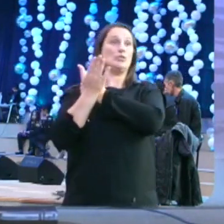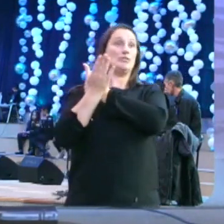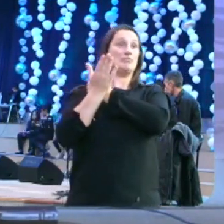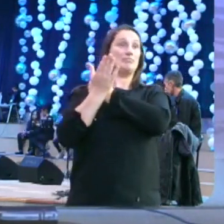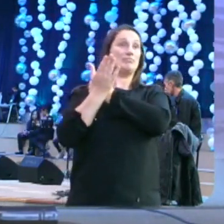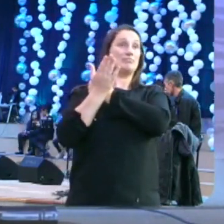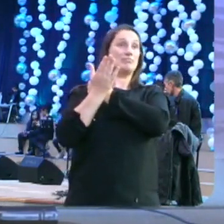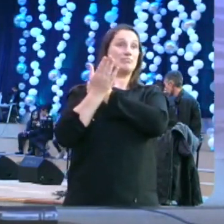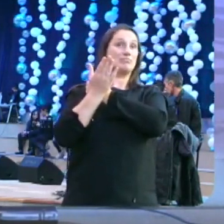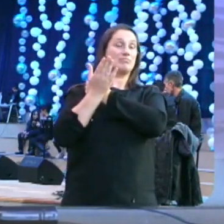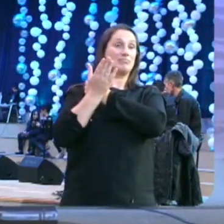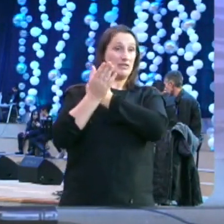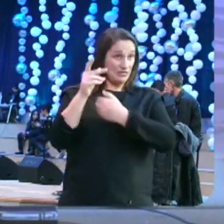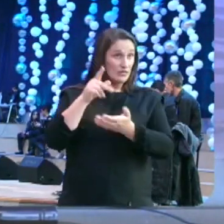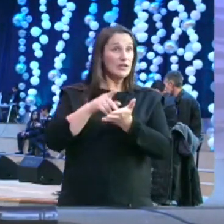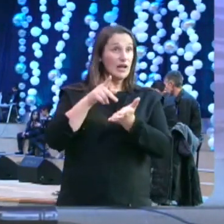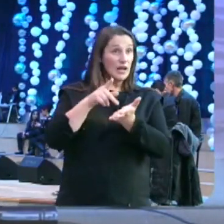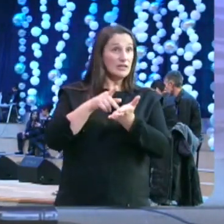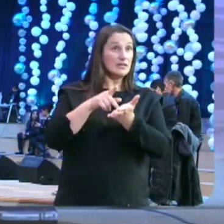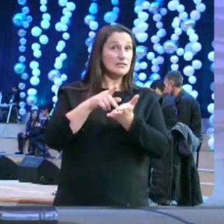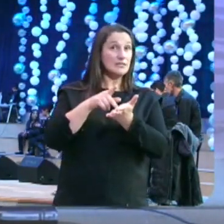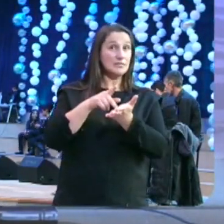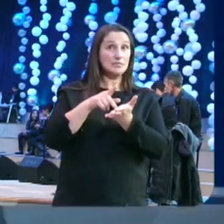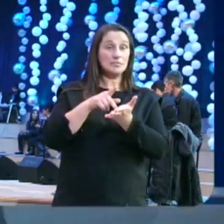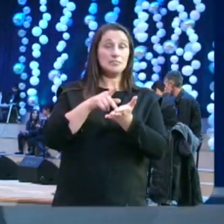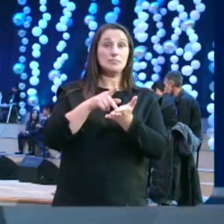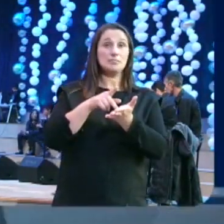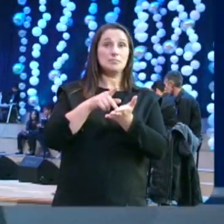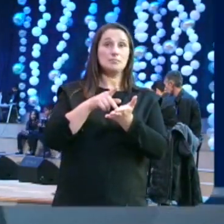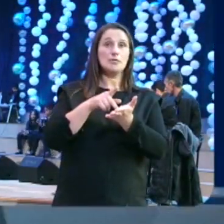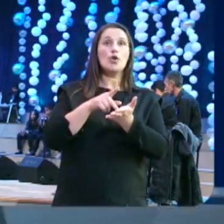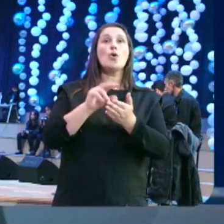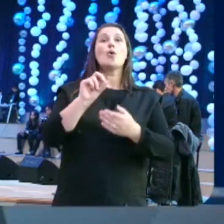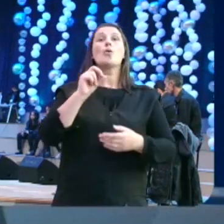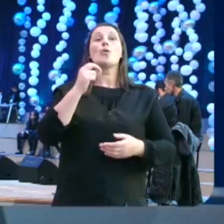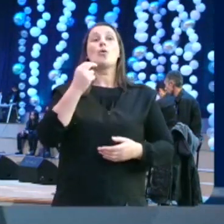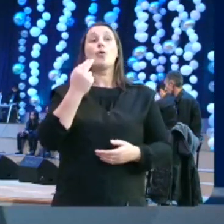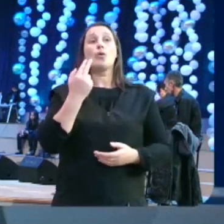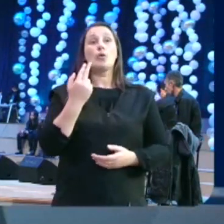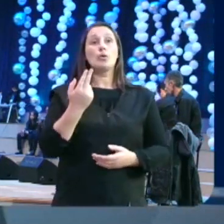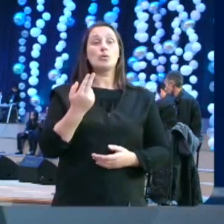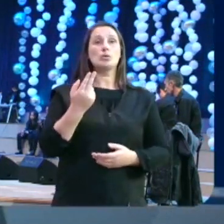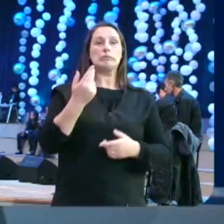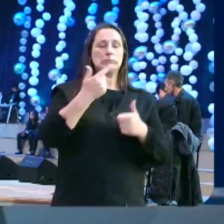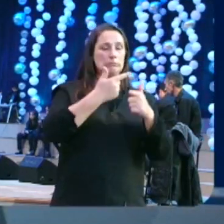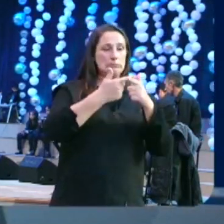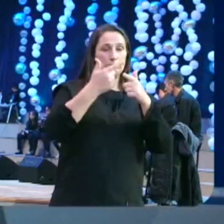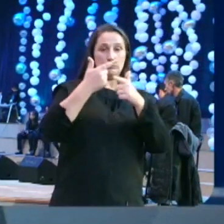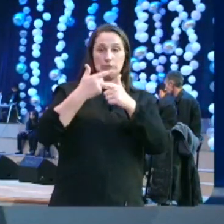reerguer. Não é verdade? Ou que tenha passado por alguma outra